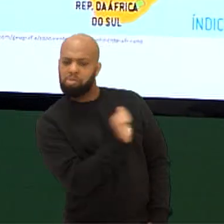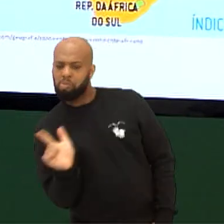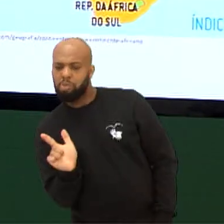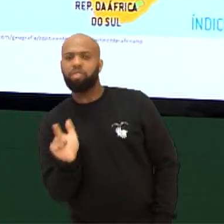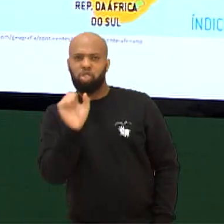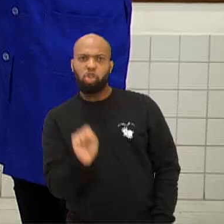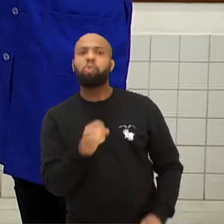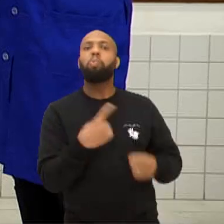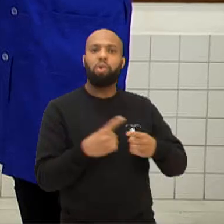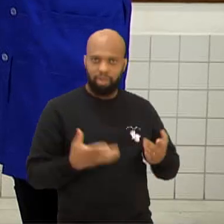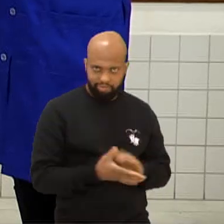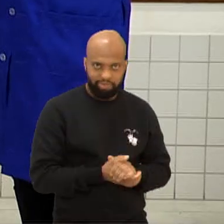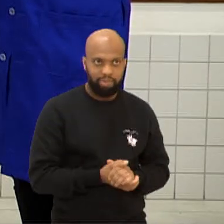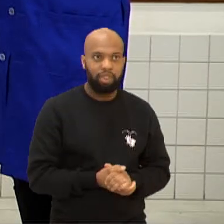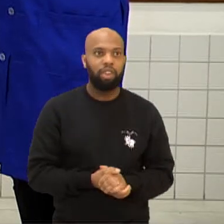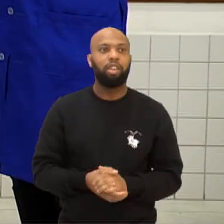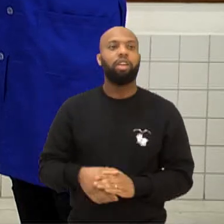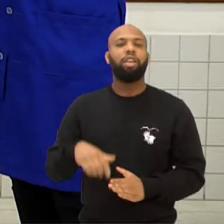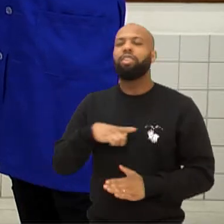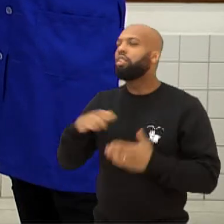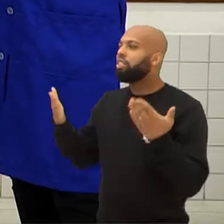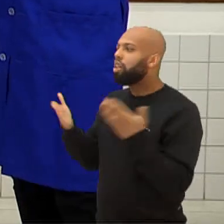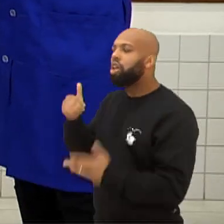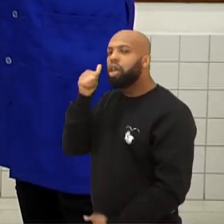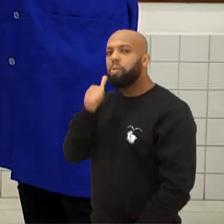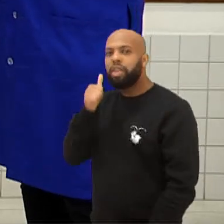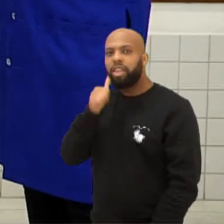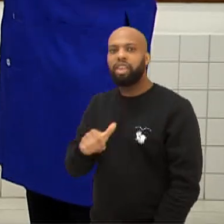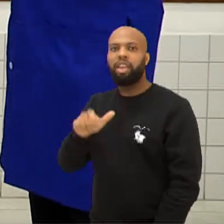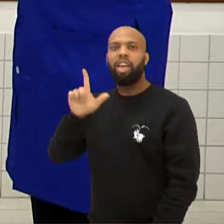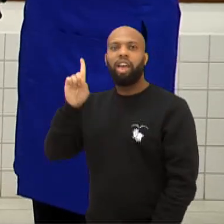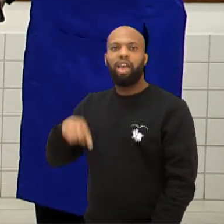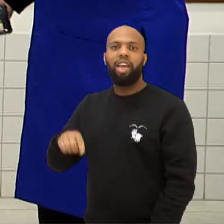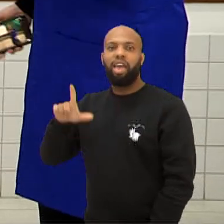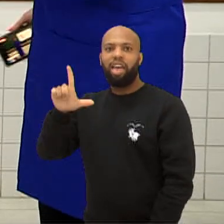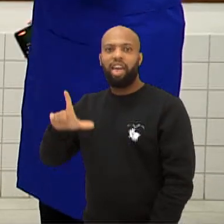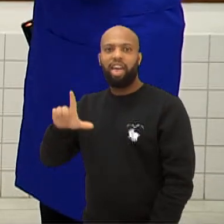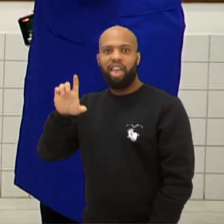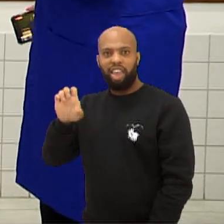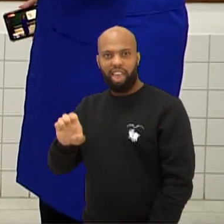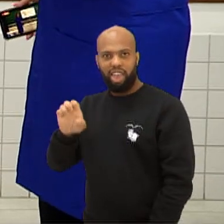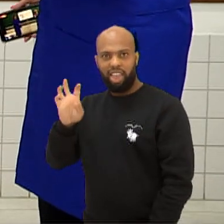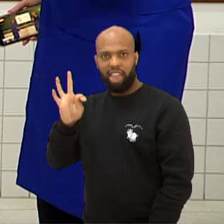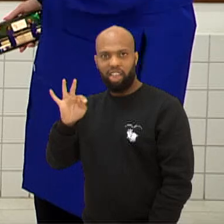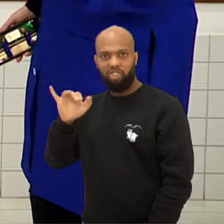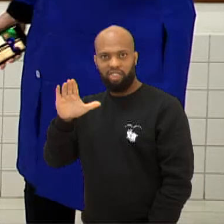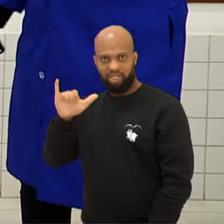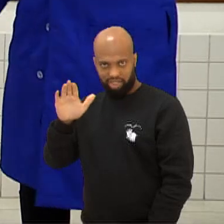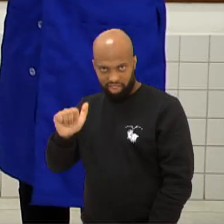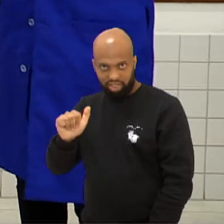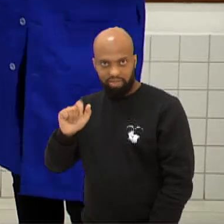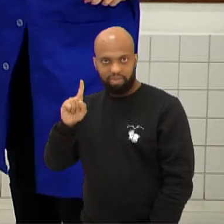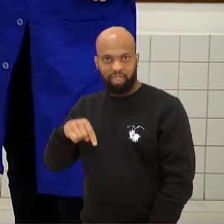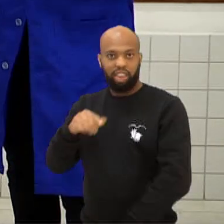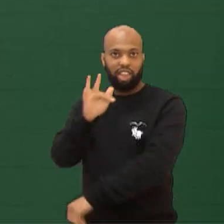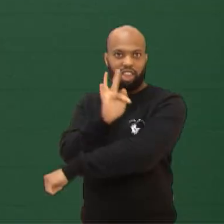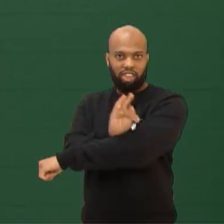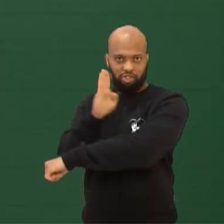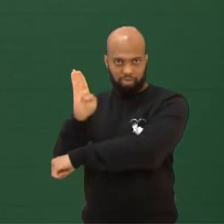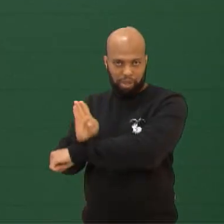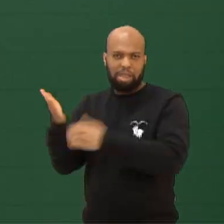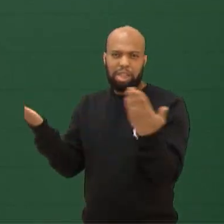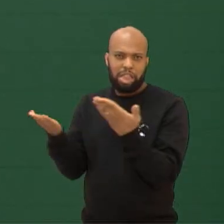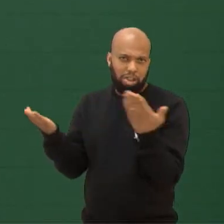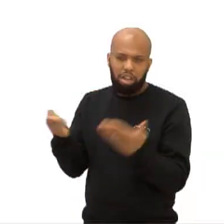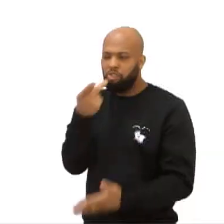A Letícia Tozeto de Francisco Beltrão diz que está adorando a aula. Beijão para ela aí. Na continuação, outro quiz aí. Vamos